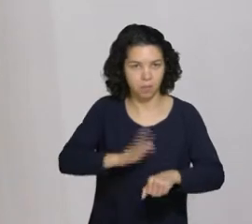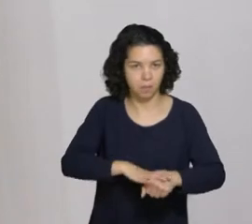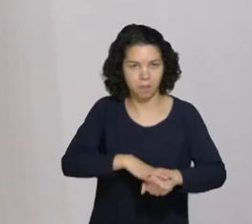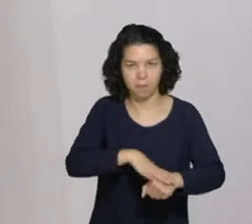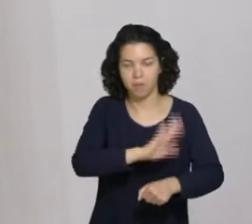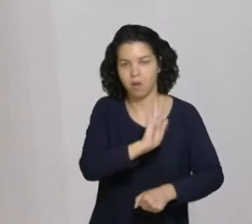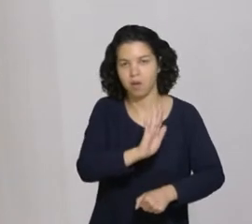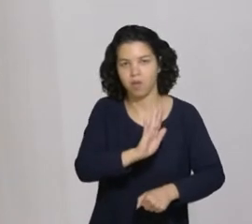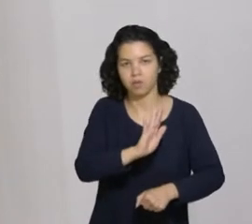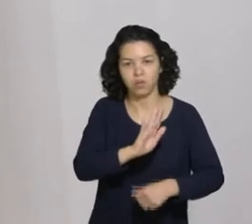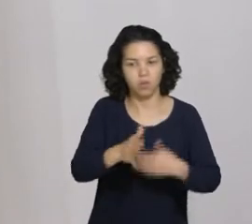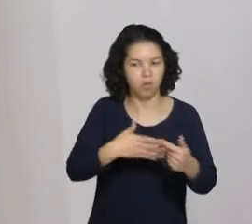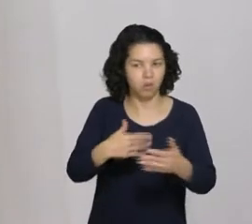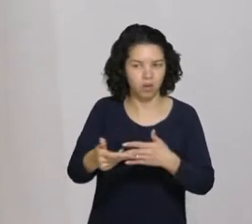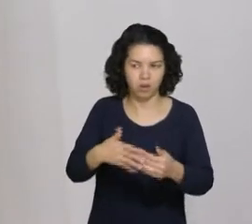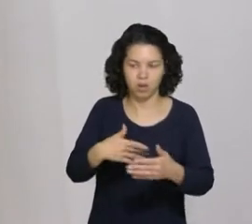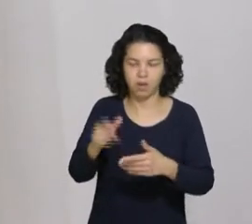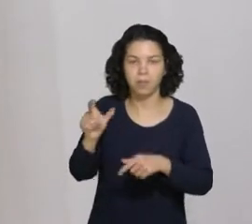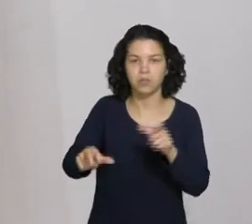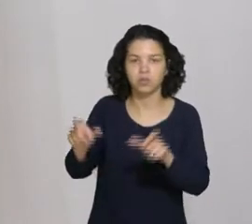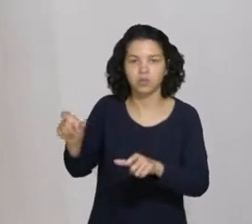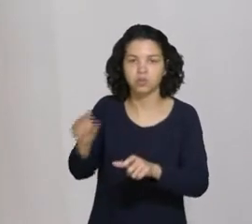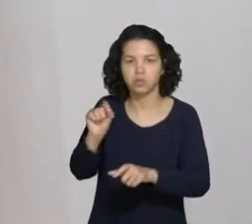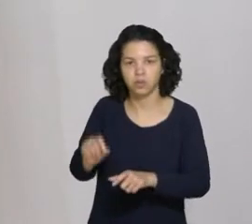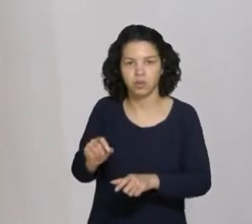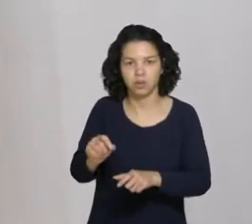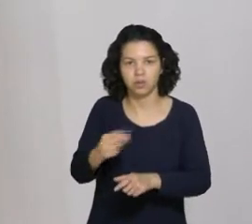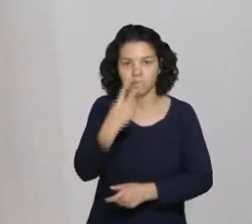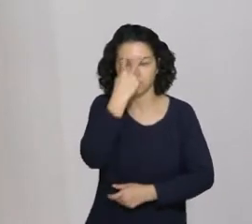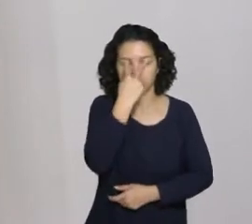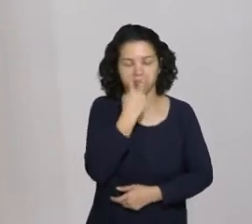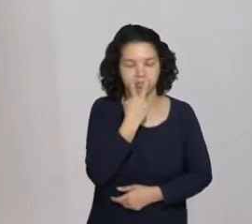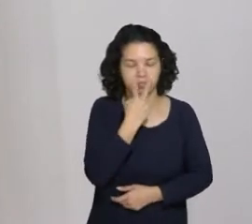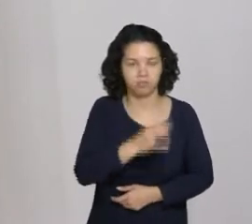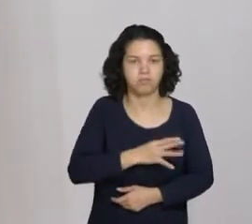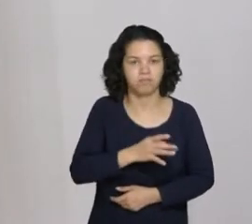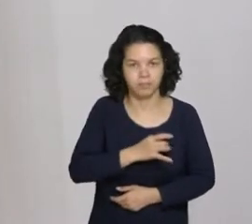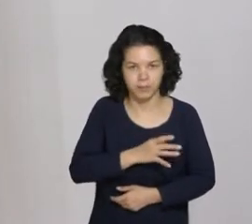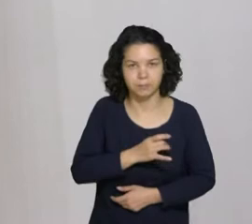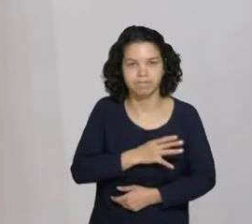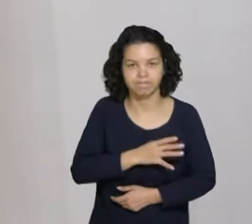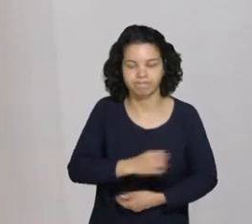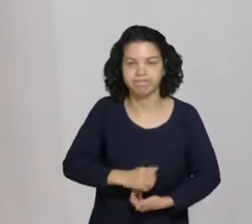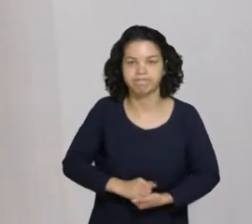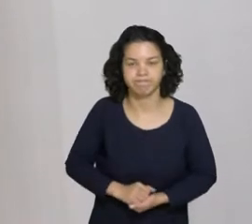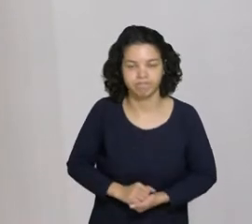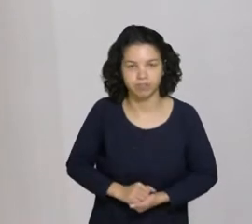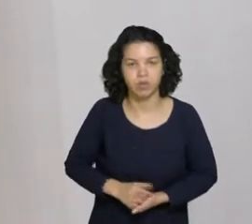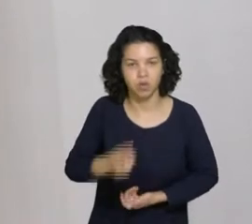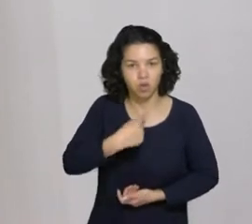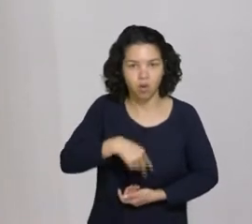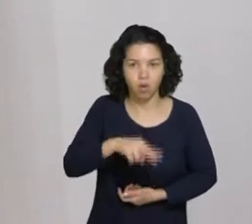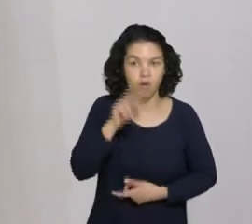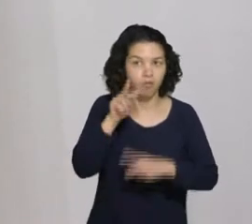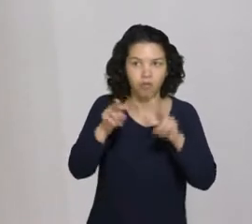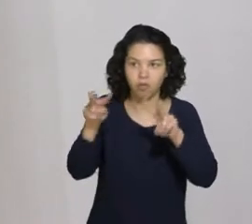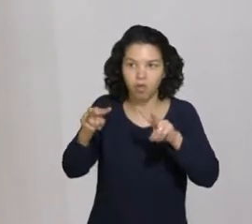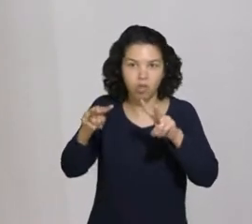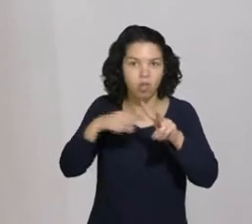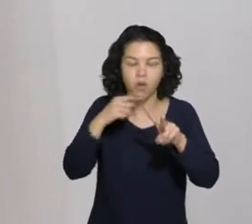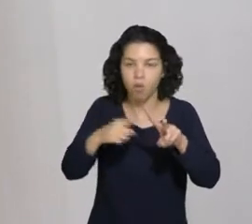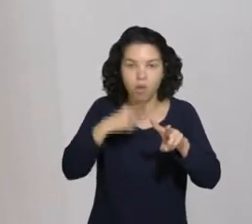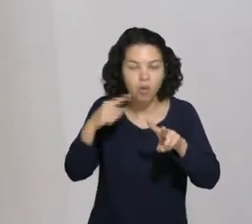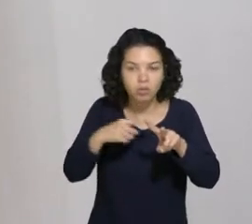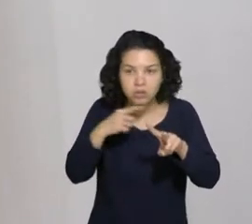de qualquer pessoa seja perder a visão perder a visão Sem dúvida deve ser